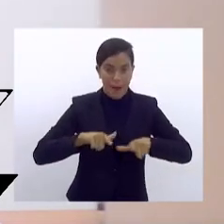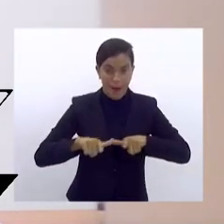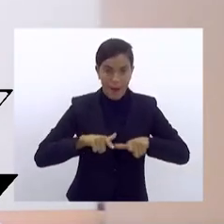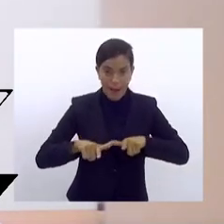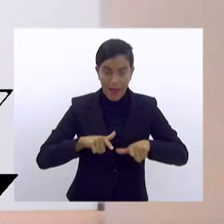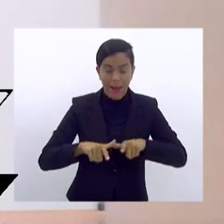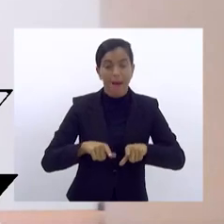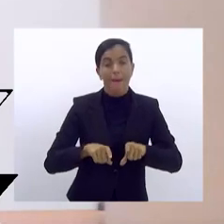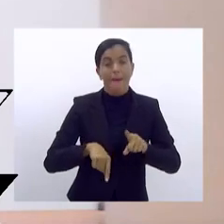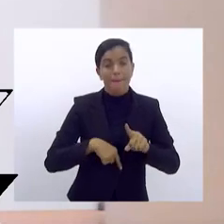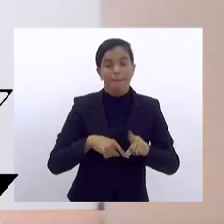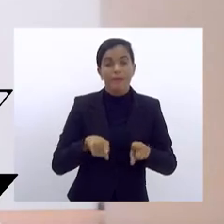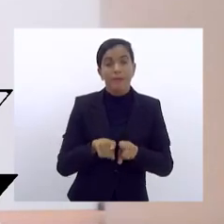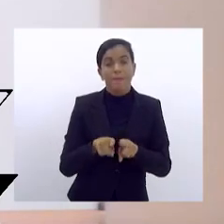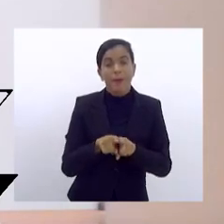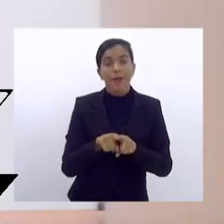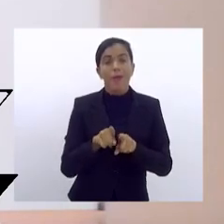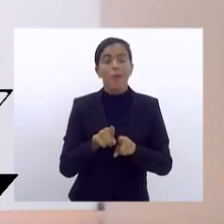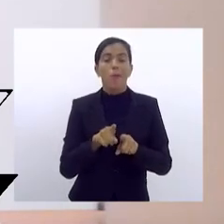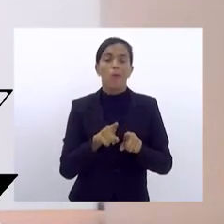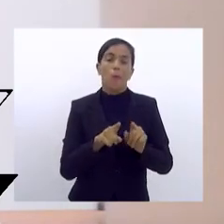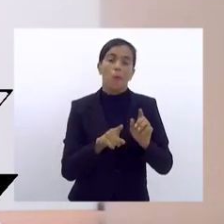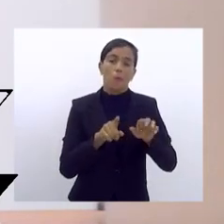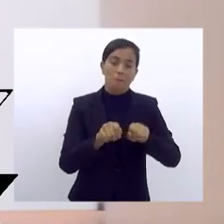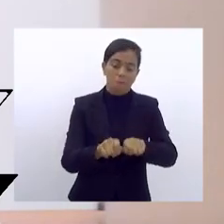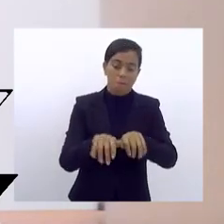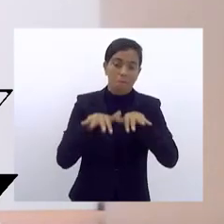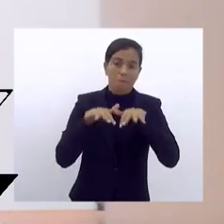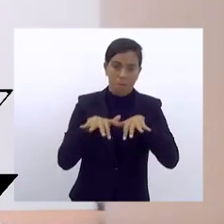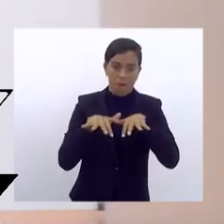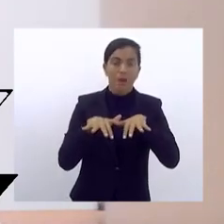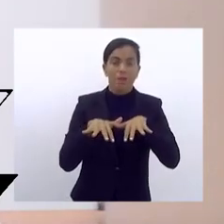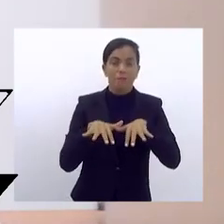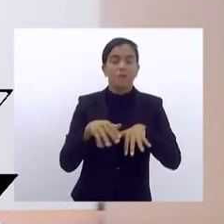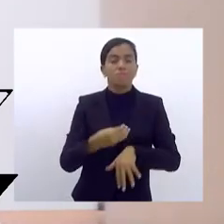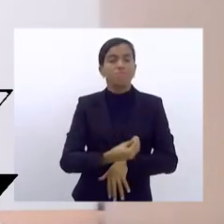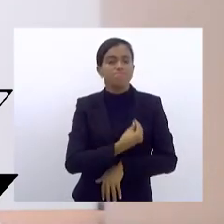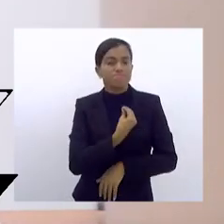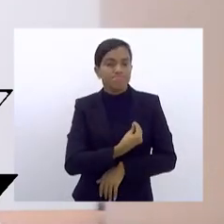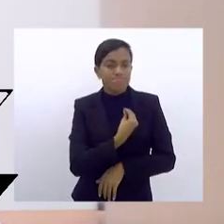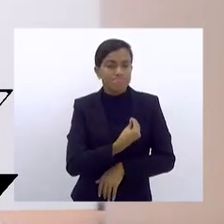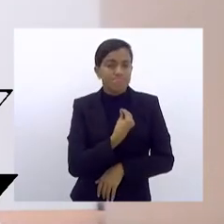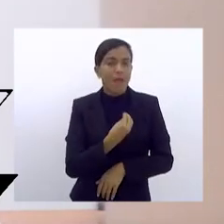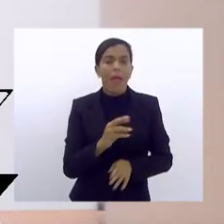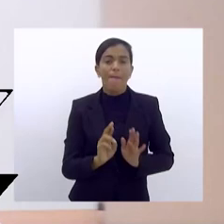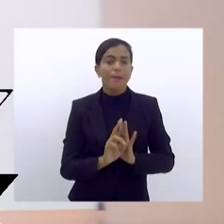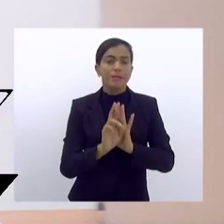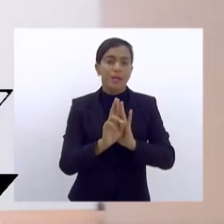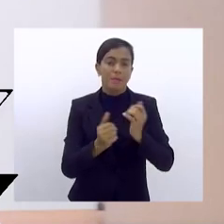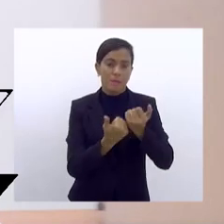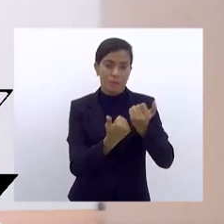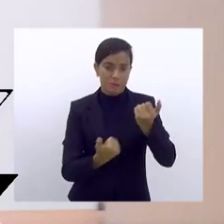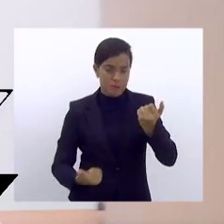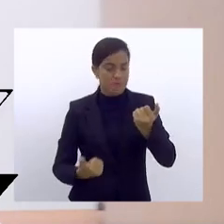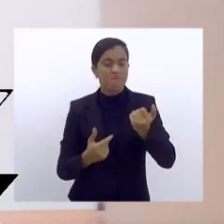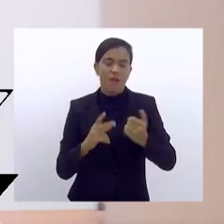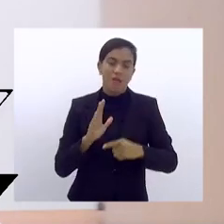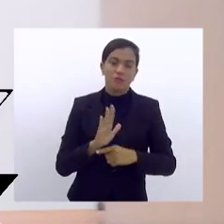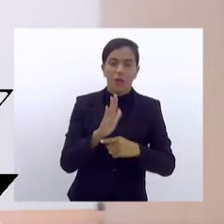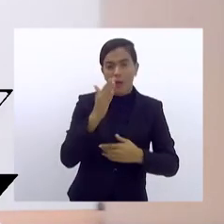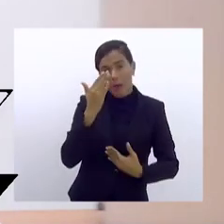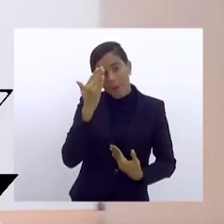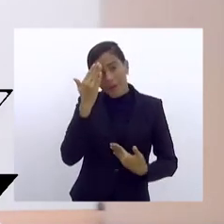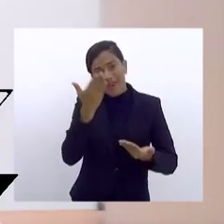do parlamento no conjunto de deputados que estão aqui estão presentes através da sua assessoria vão contribuir muito muito